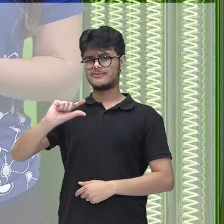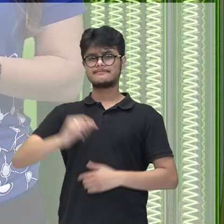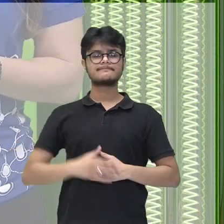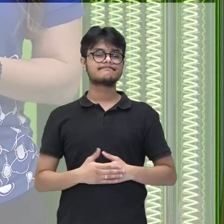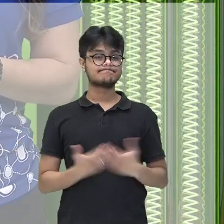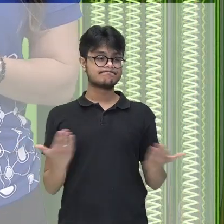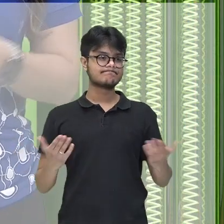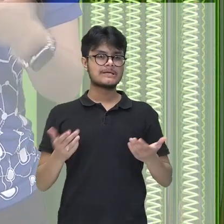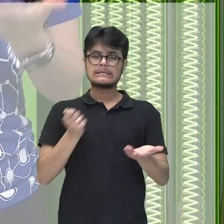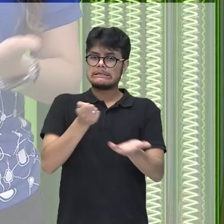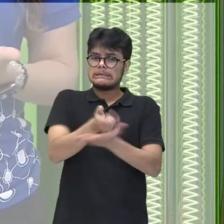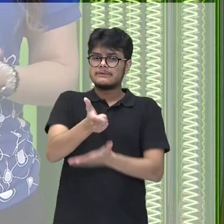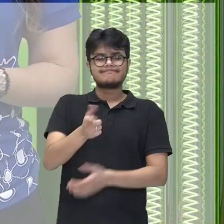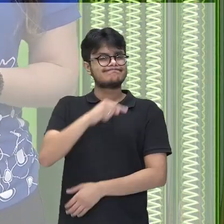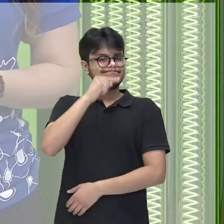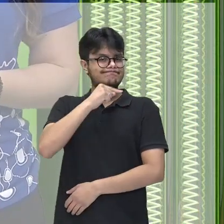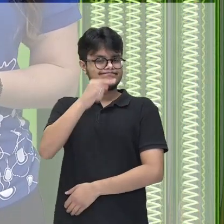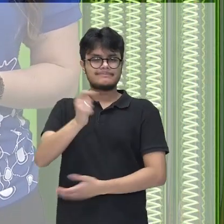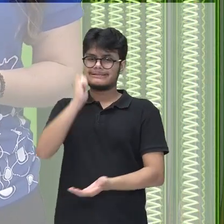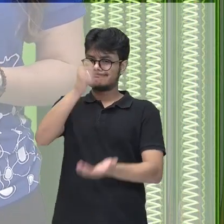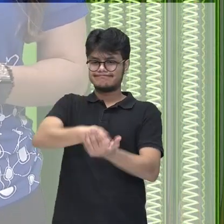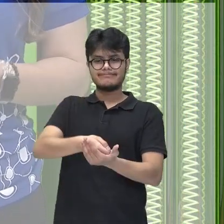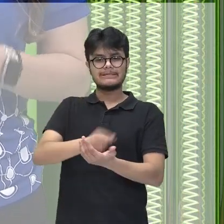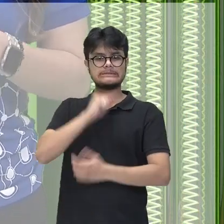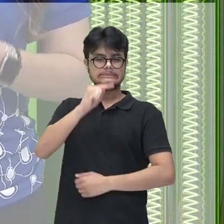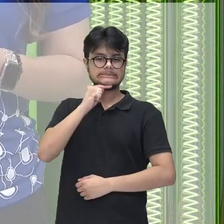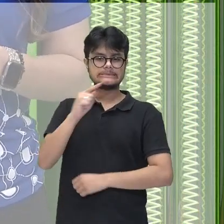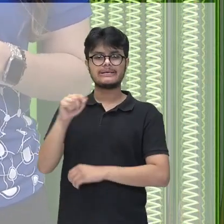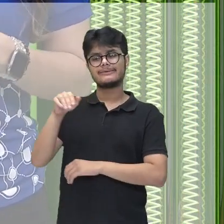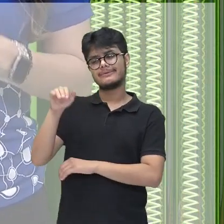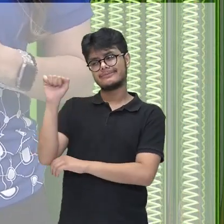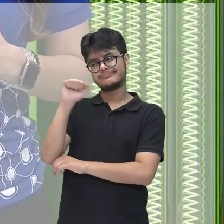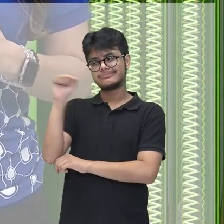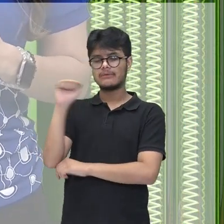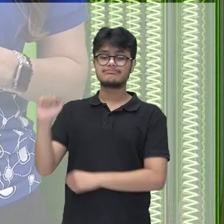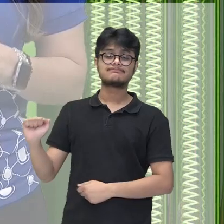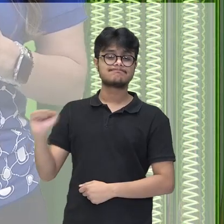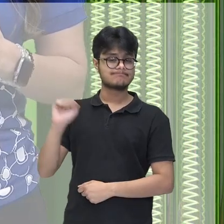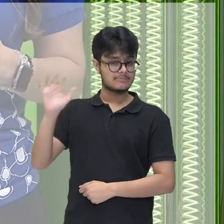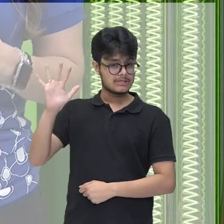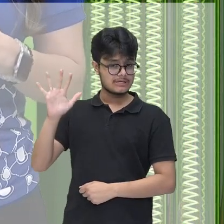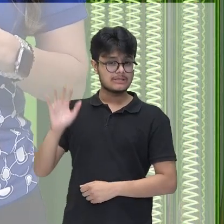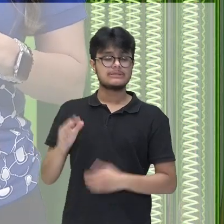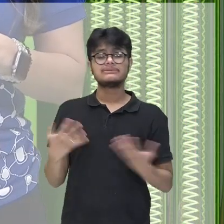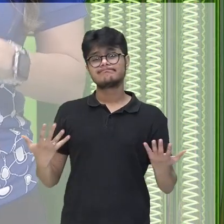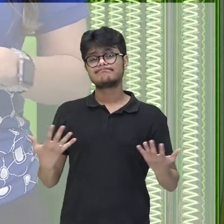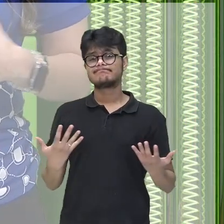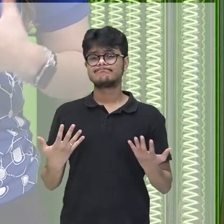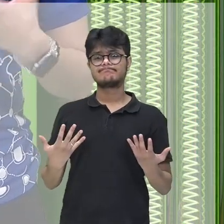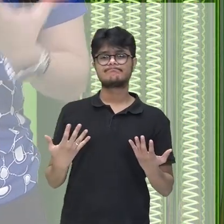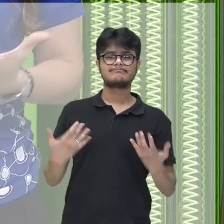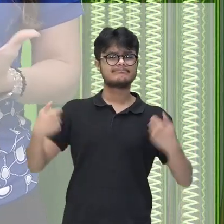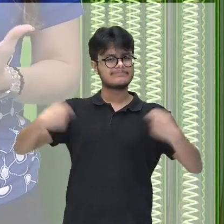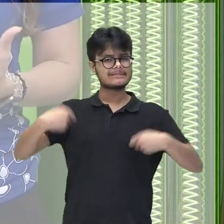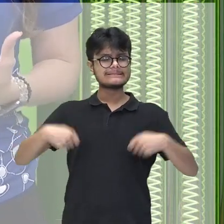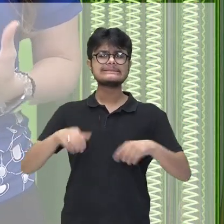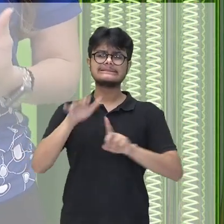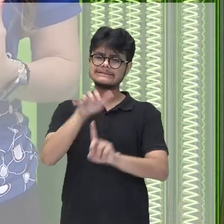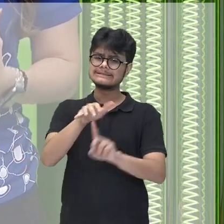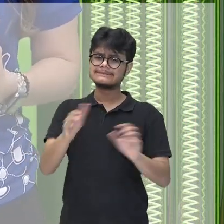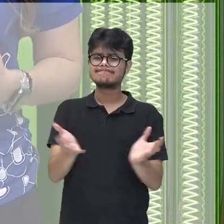pode comprar, né? Então, é uma transição que ela ainda precisa ser